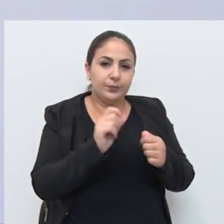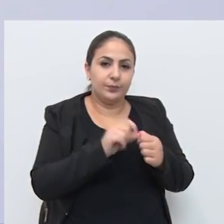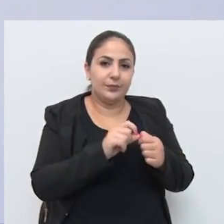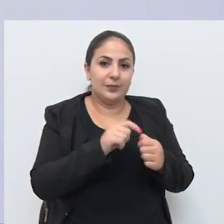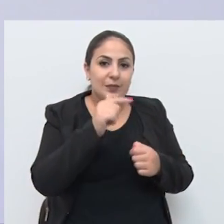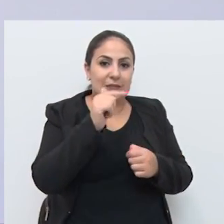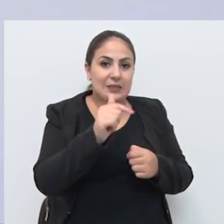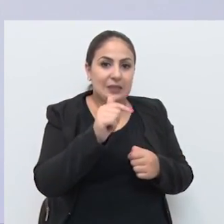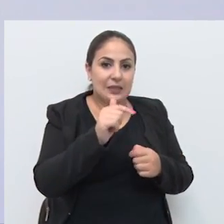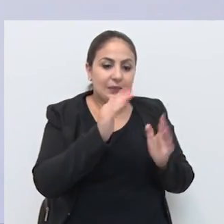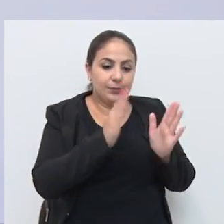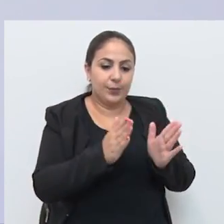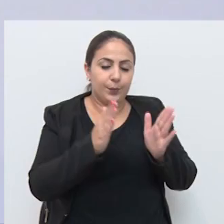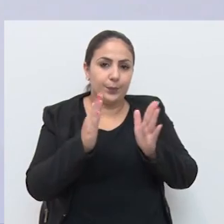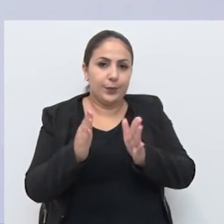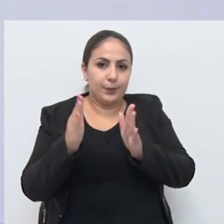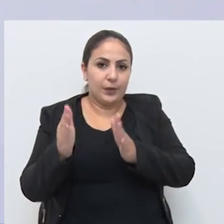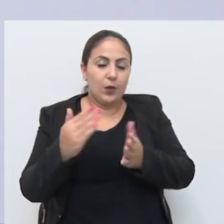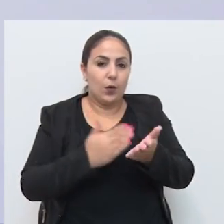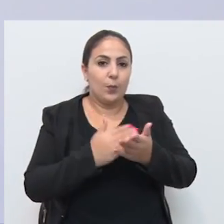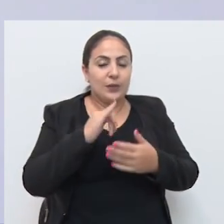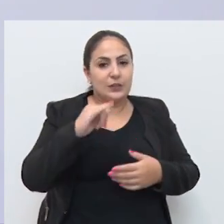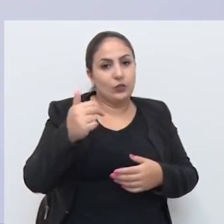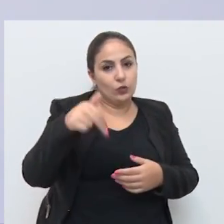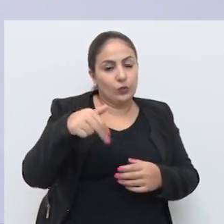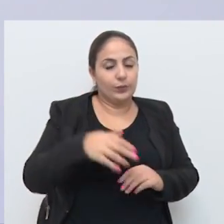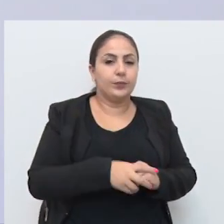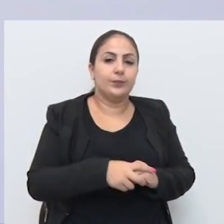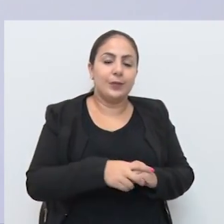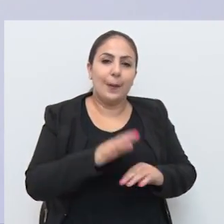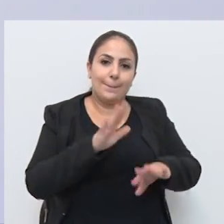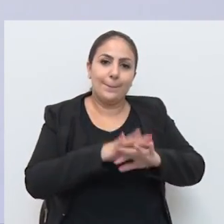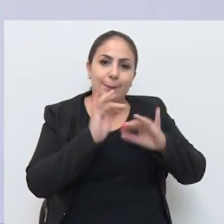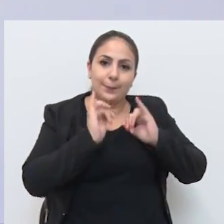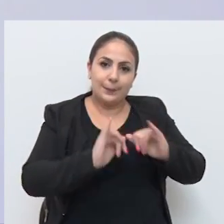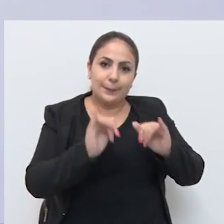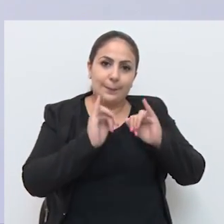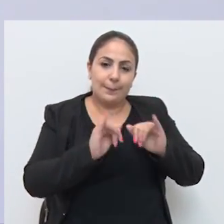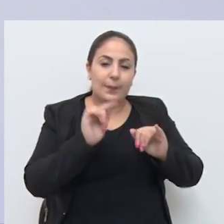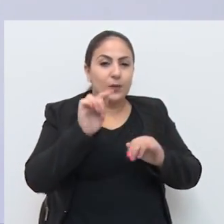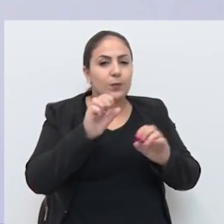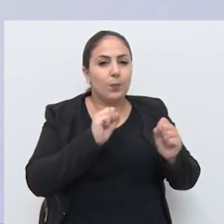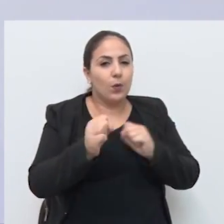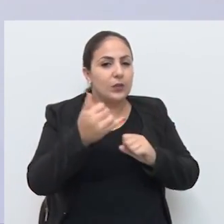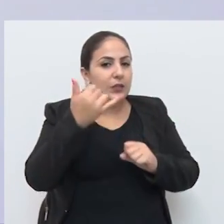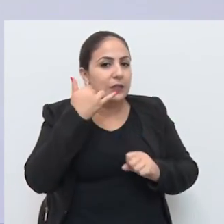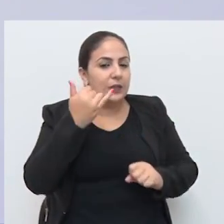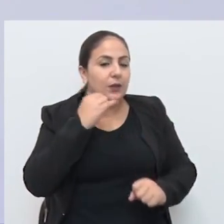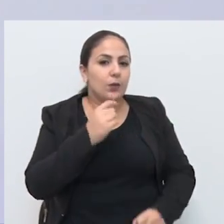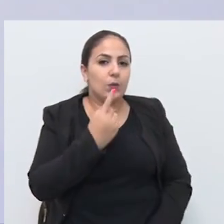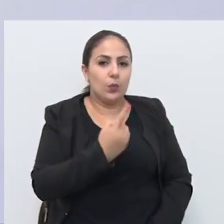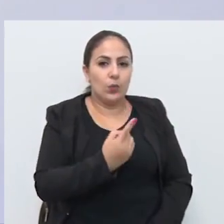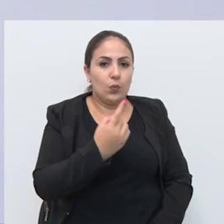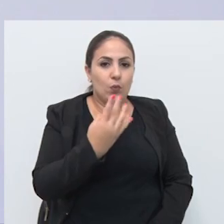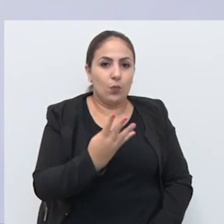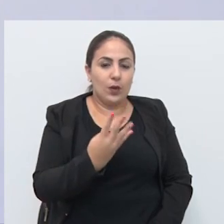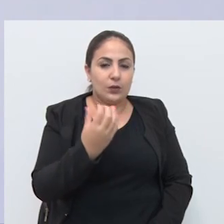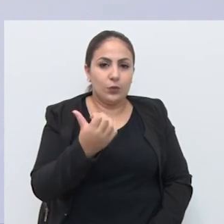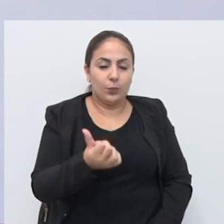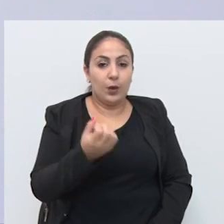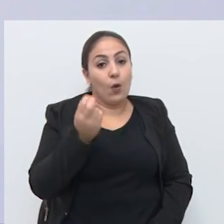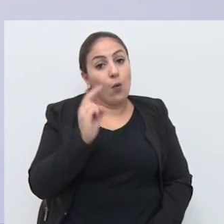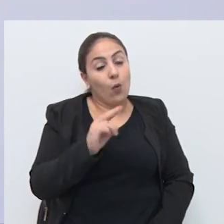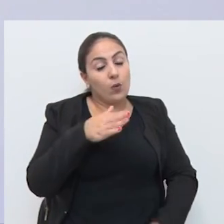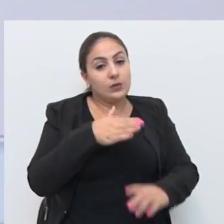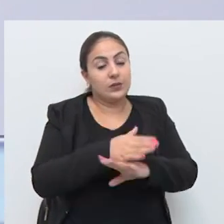ser feita em 7 lotes, a partir de junho. E outras informações, você pode ligar para